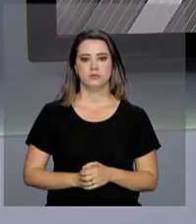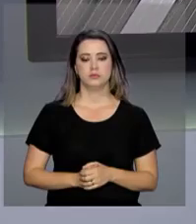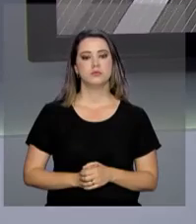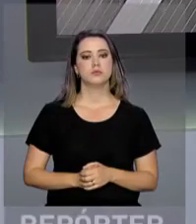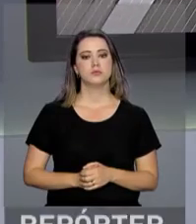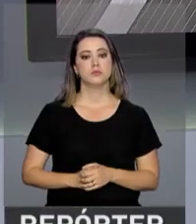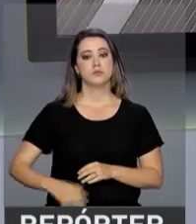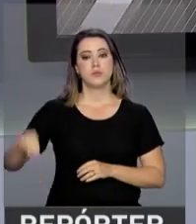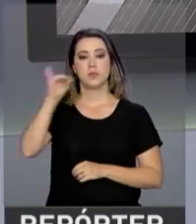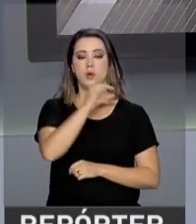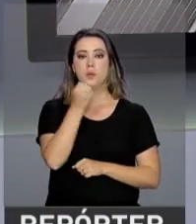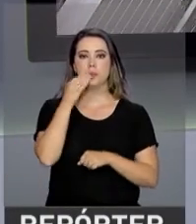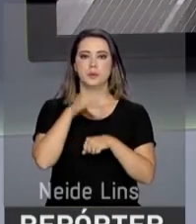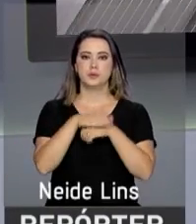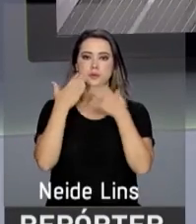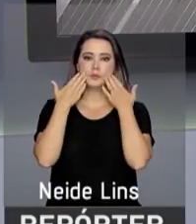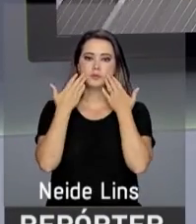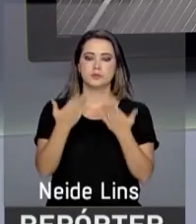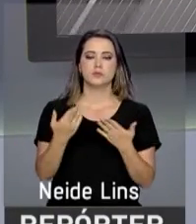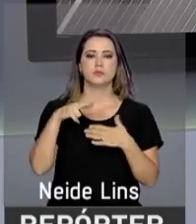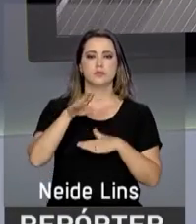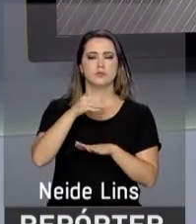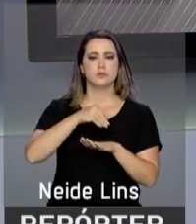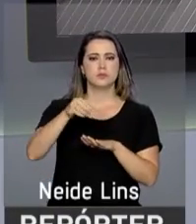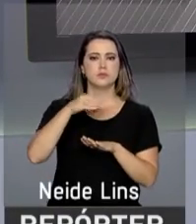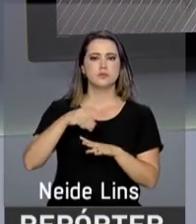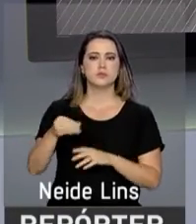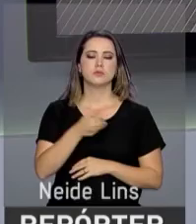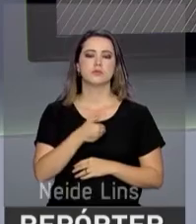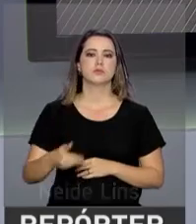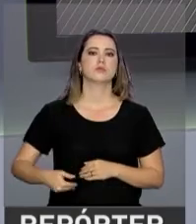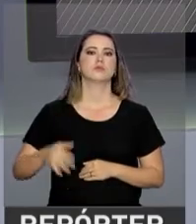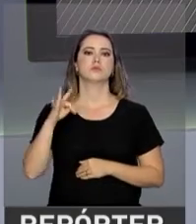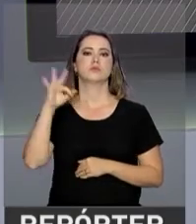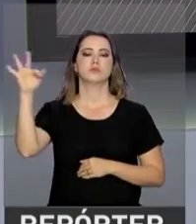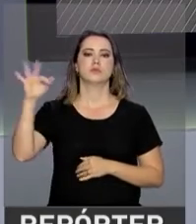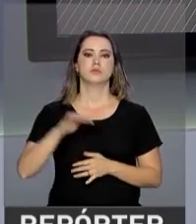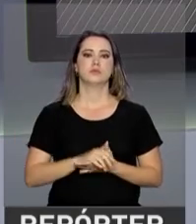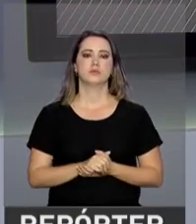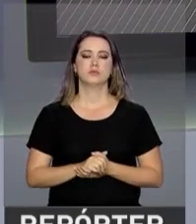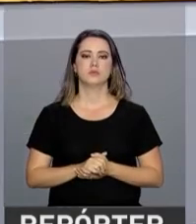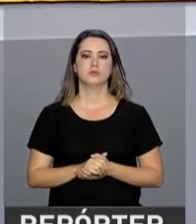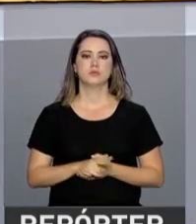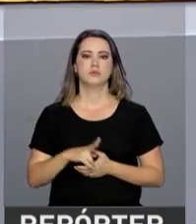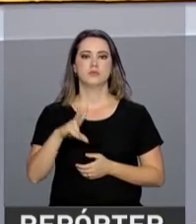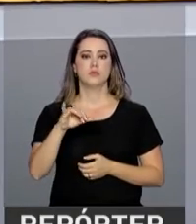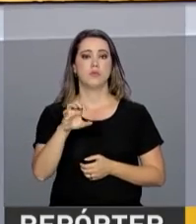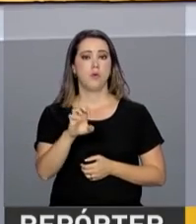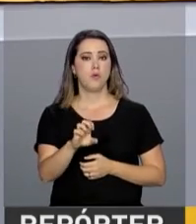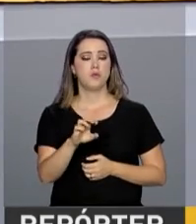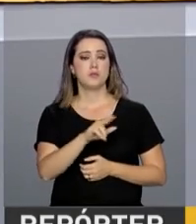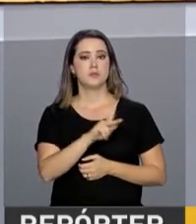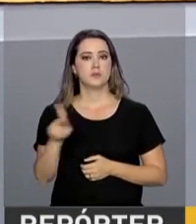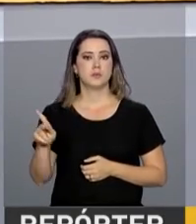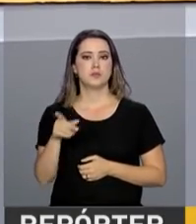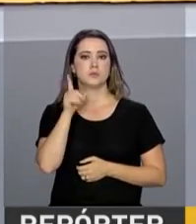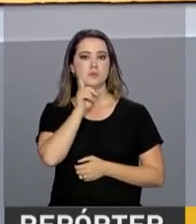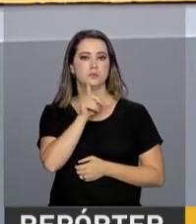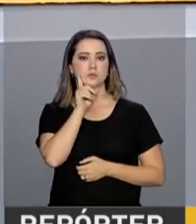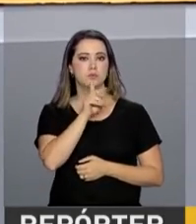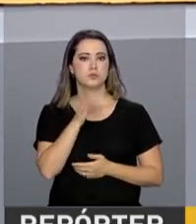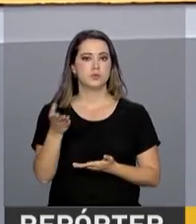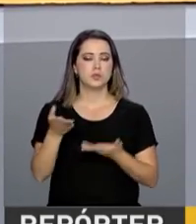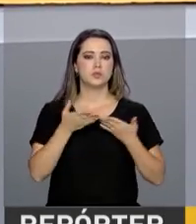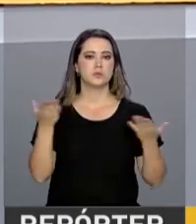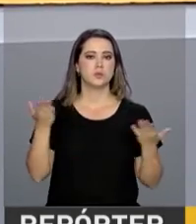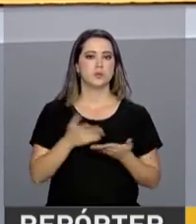olá boa noite no ar o repórter nbr com as notícias do governo federal o vice presidente norte americano foi